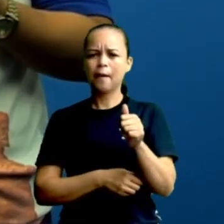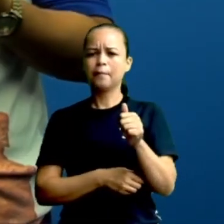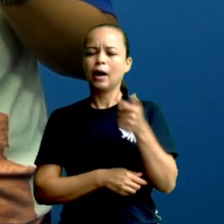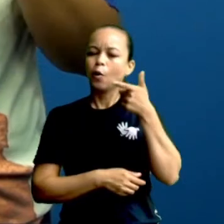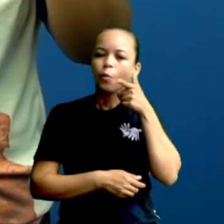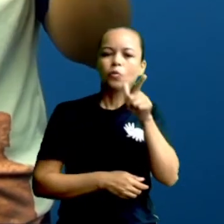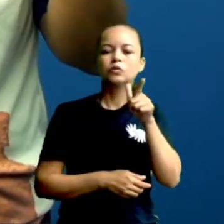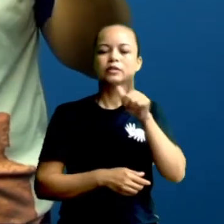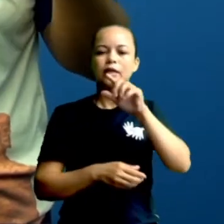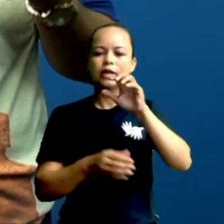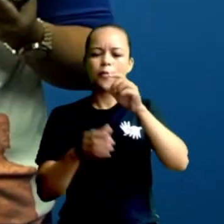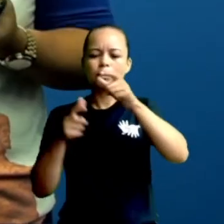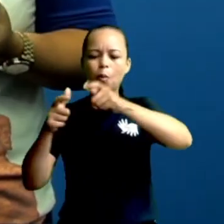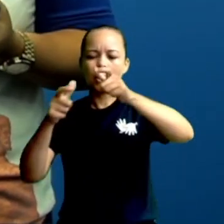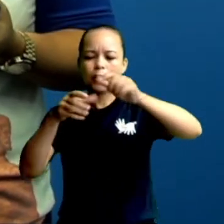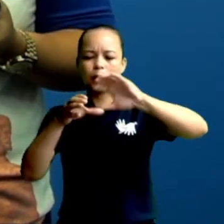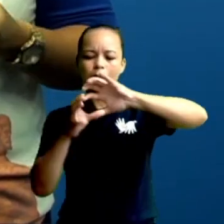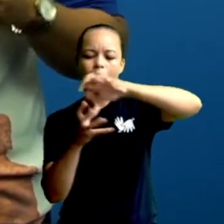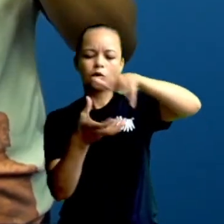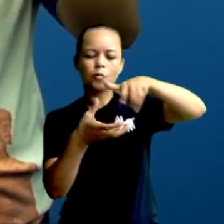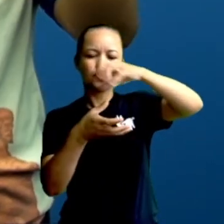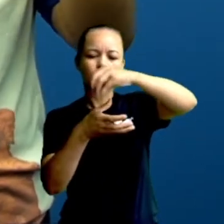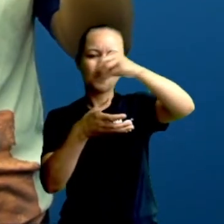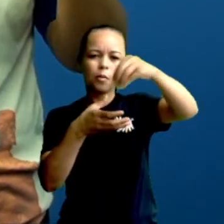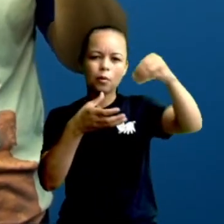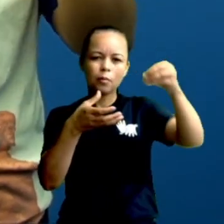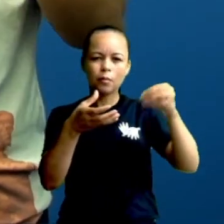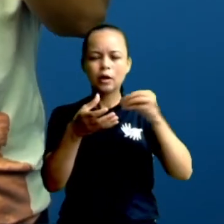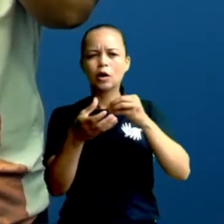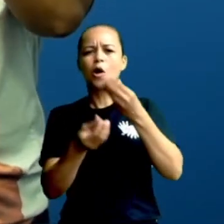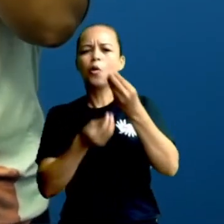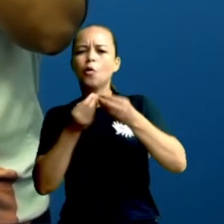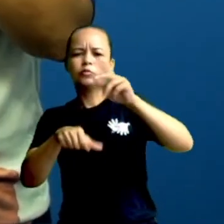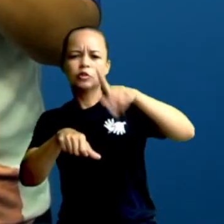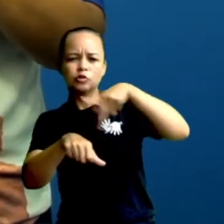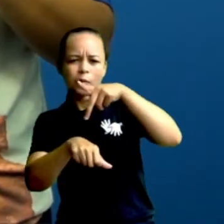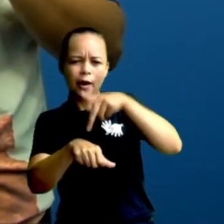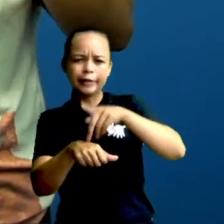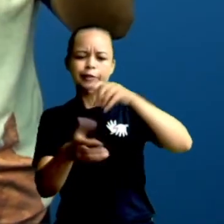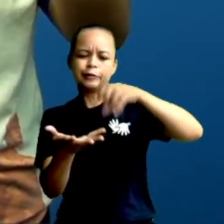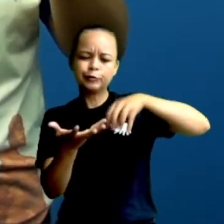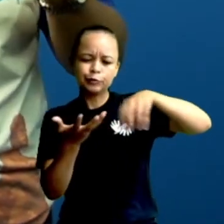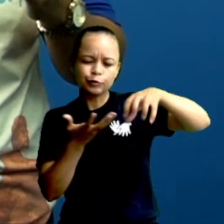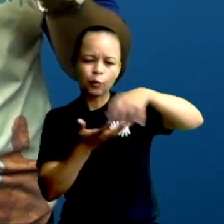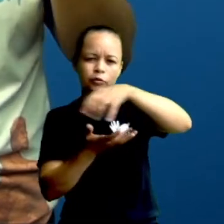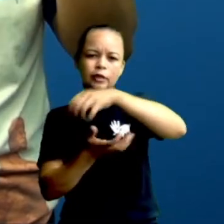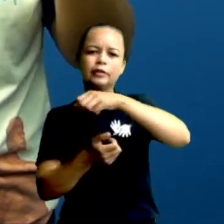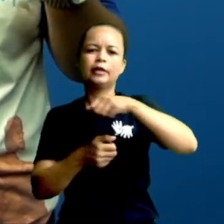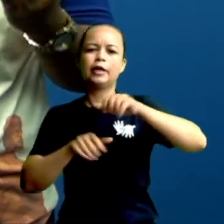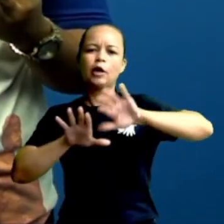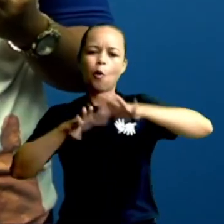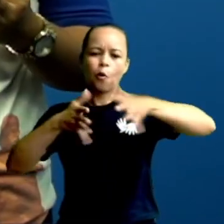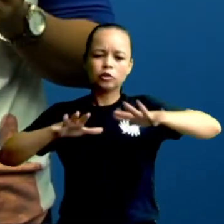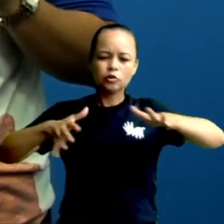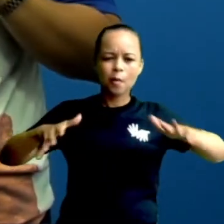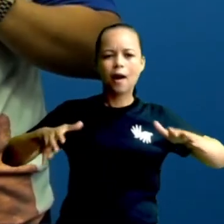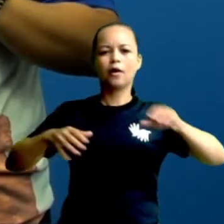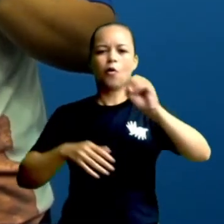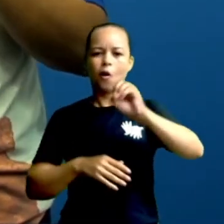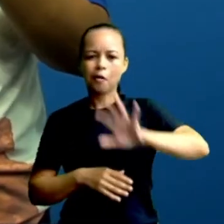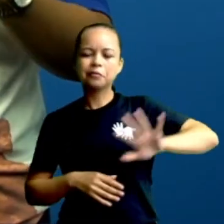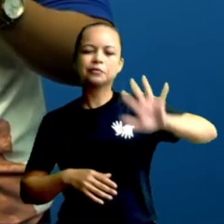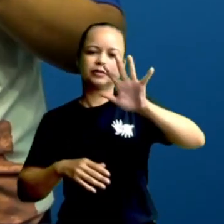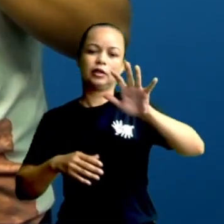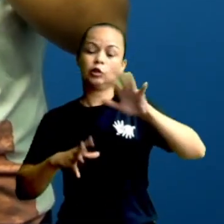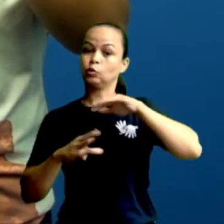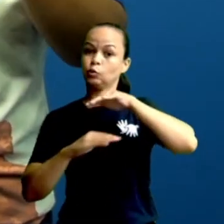colocar no globo exatamente como a Terra é. Como são os países, como são os continentes, os mares, os oceanos. Então, tudo